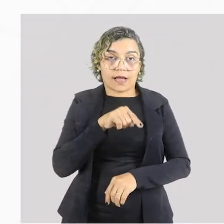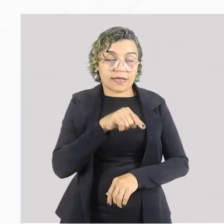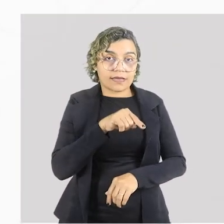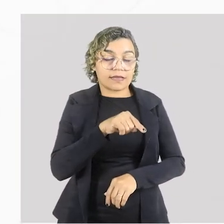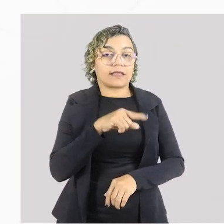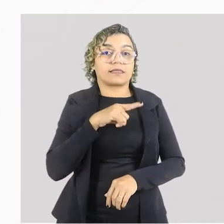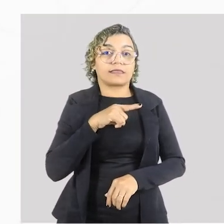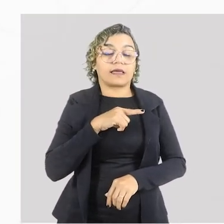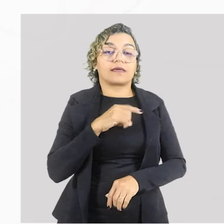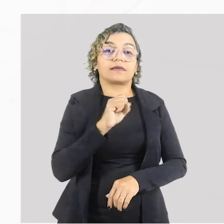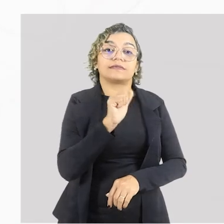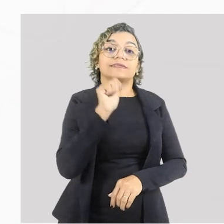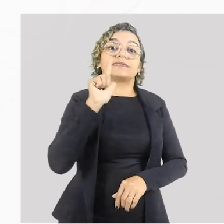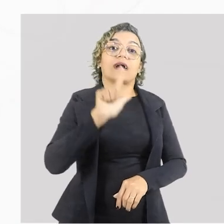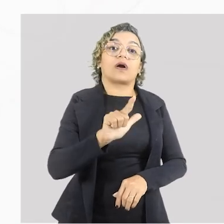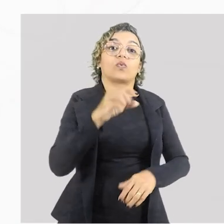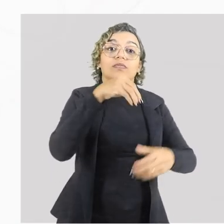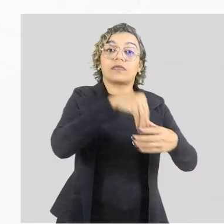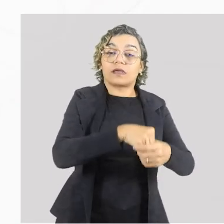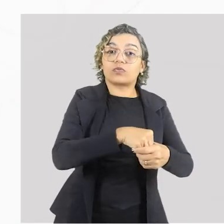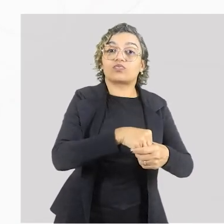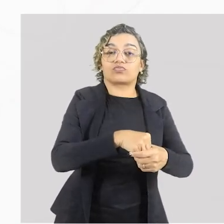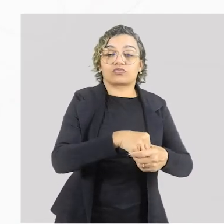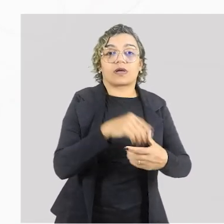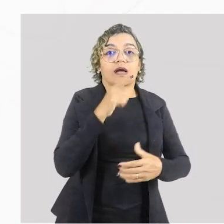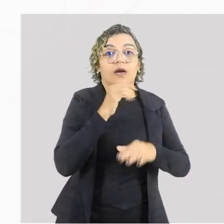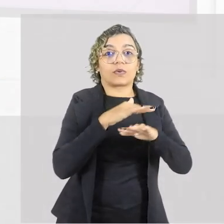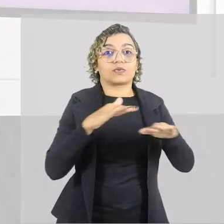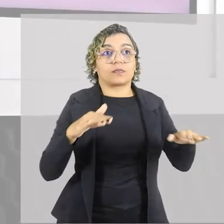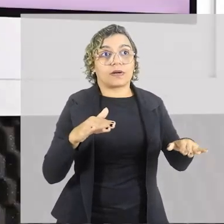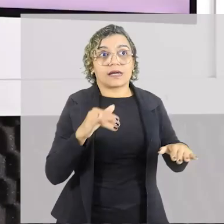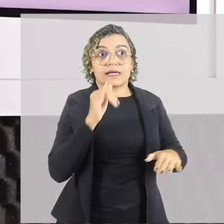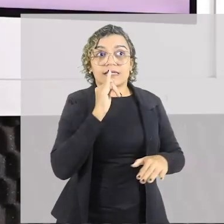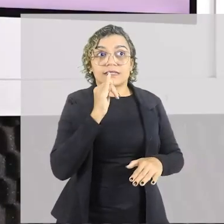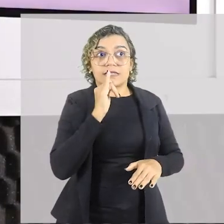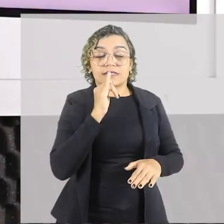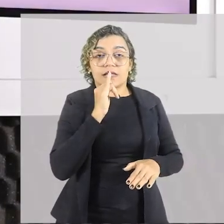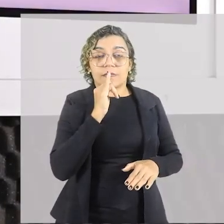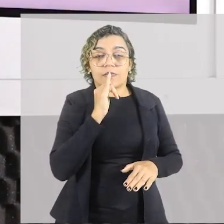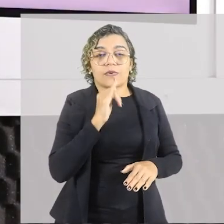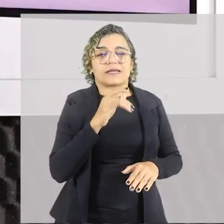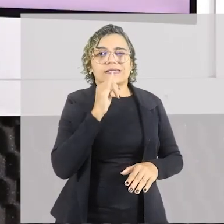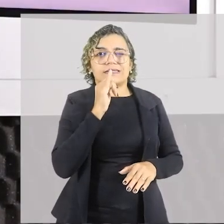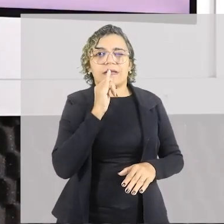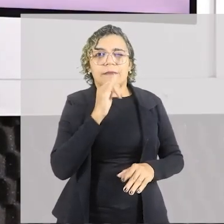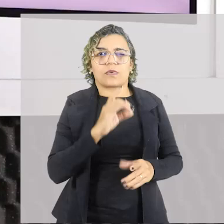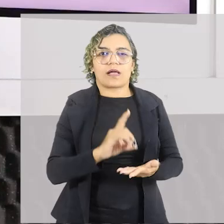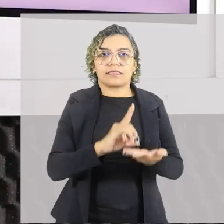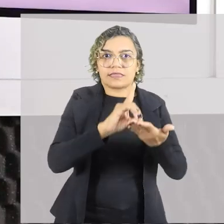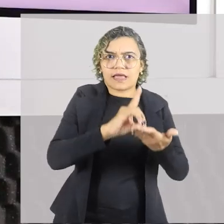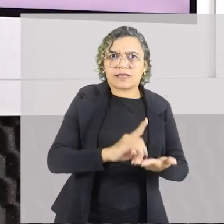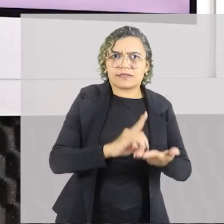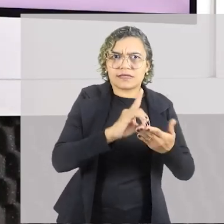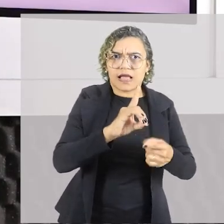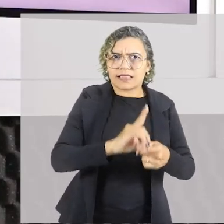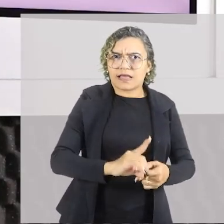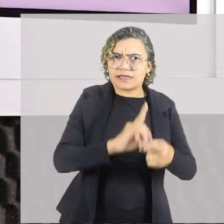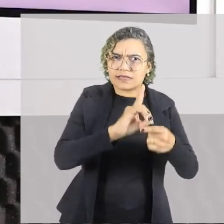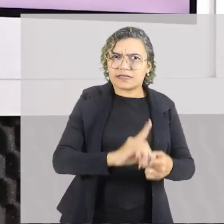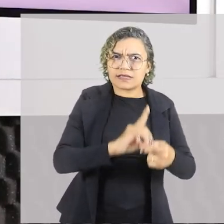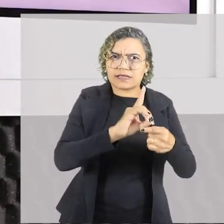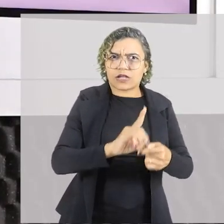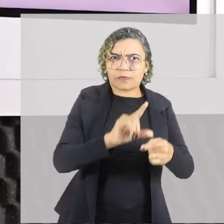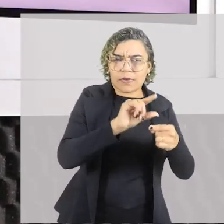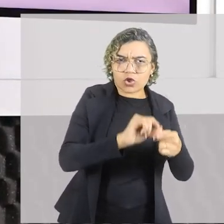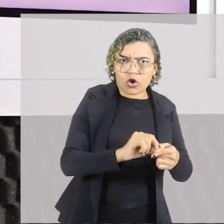tem menor o quê? Gente, a água do mar, ela não tem menor densidade. Eu tenho certeza que tu já nadou